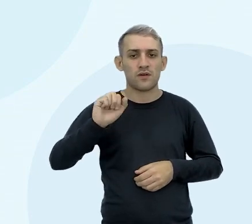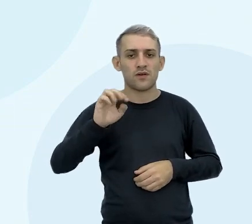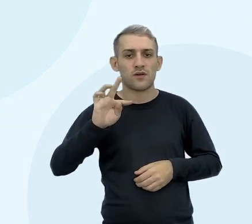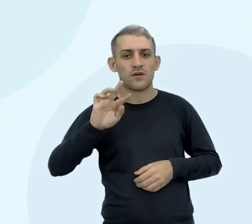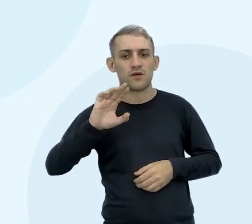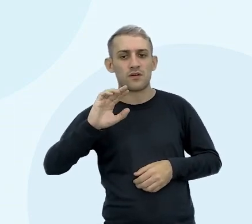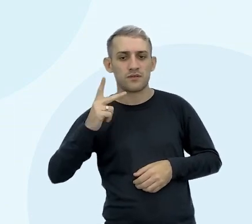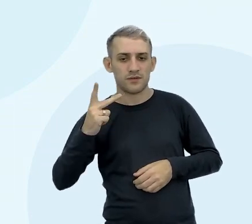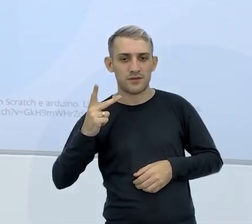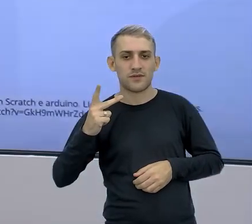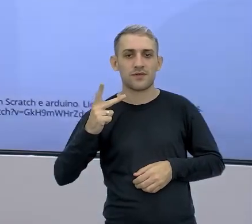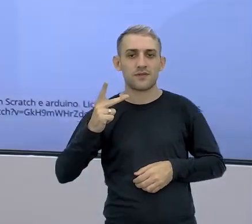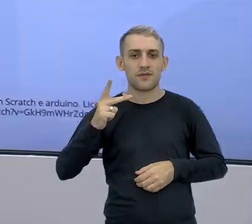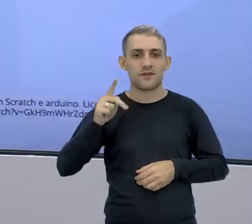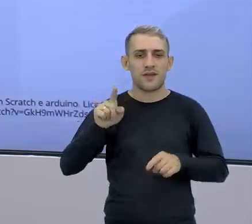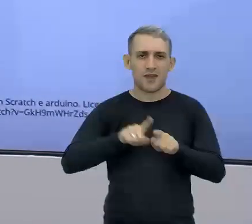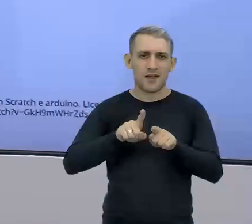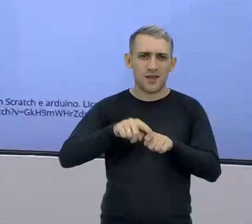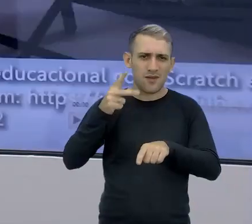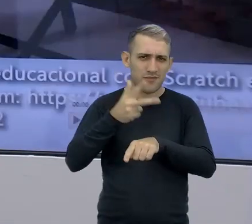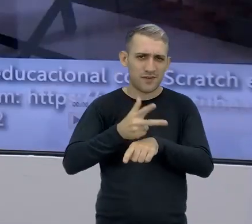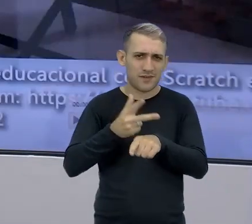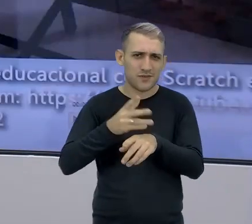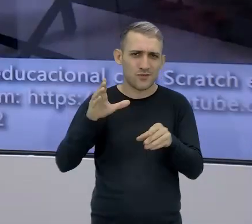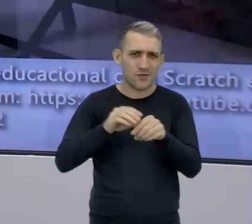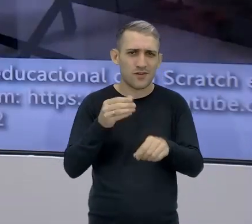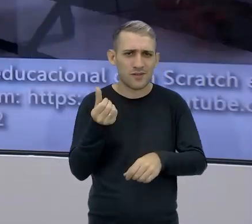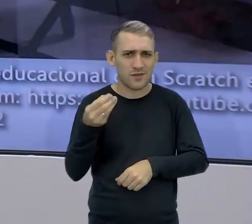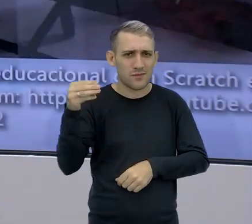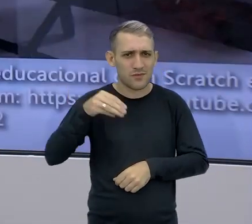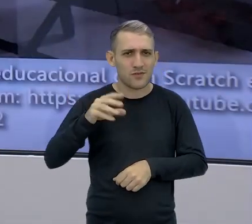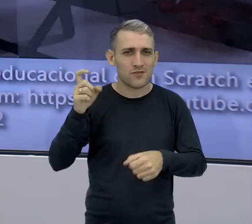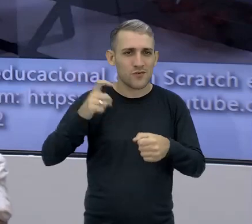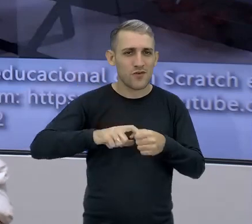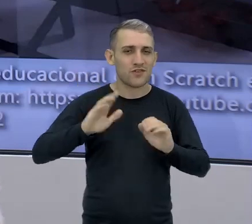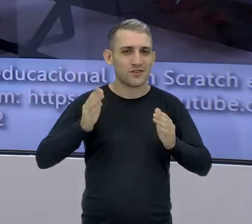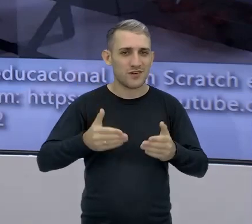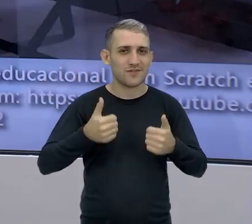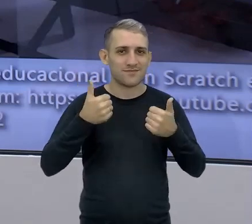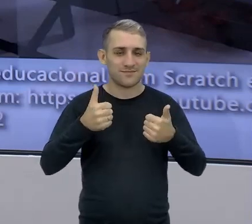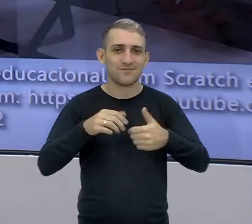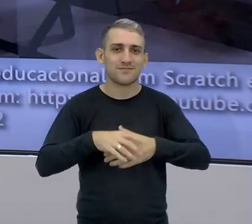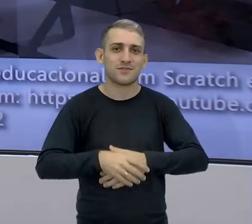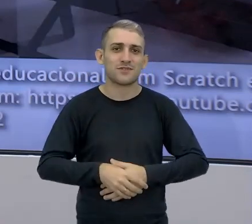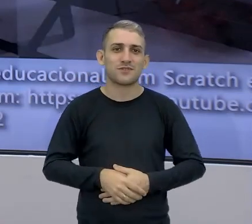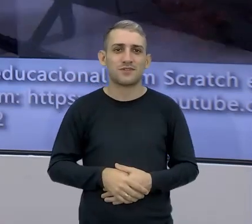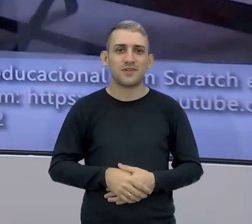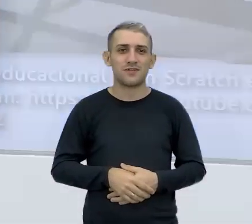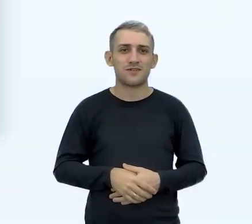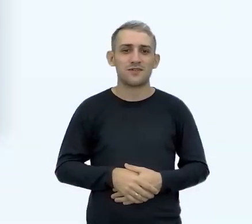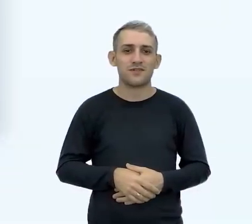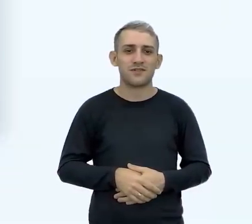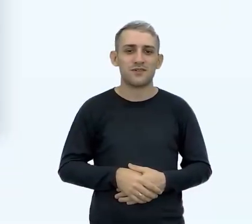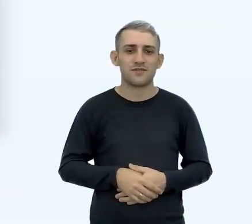o Arduino. É um vídeo curto, ele tem 6 minutinhos, a gente já volta para comentar um pouquinho. Vamos lá.